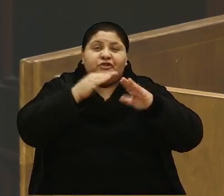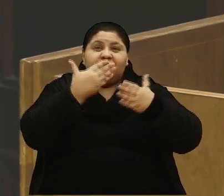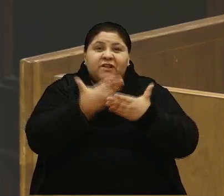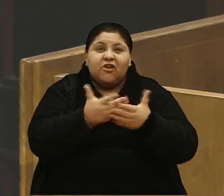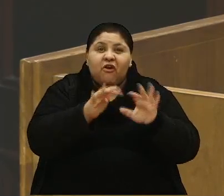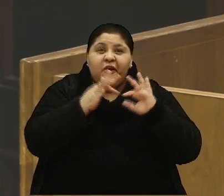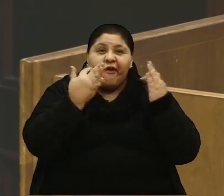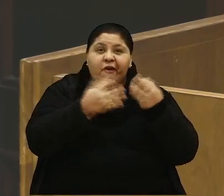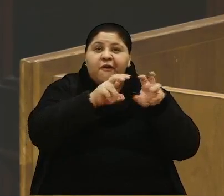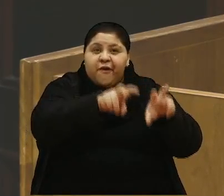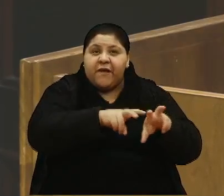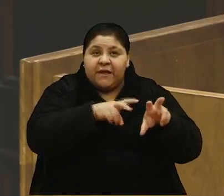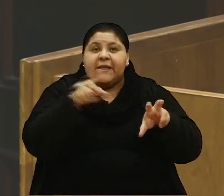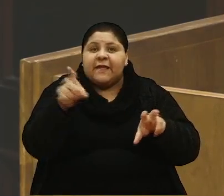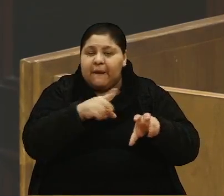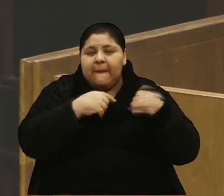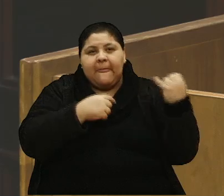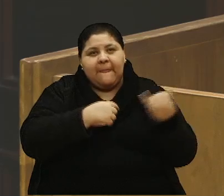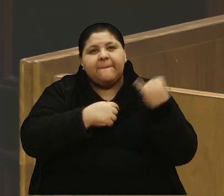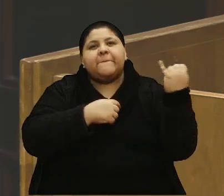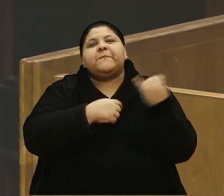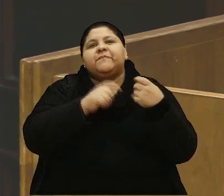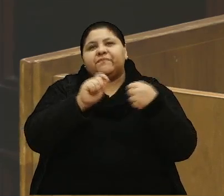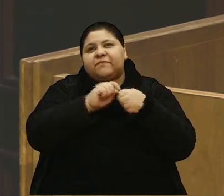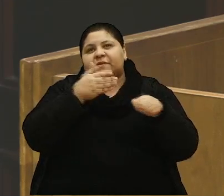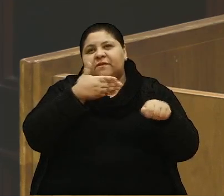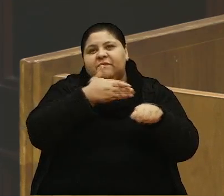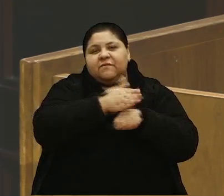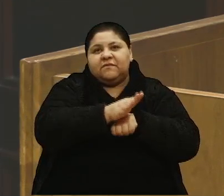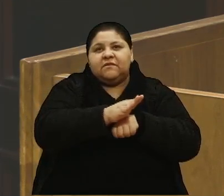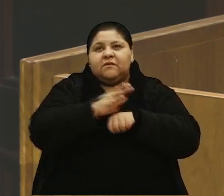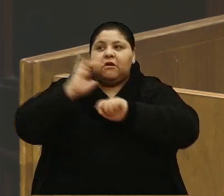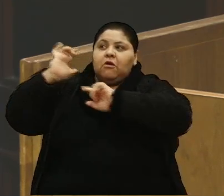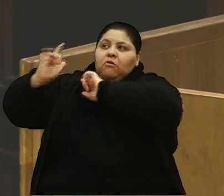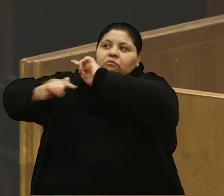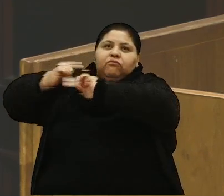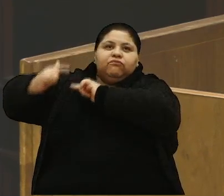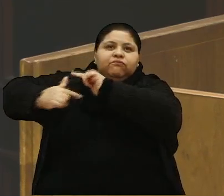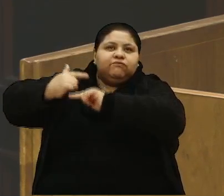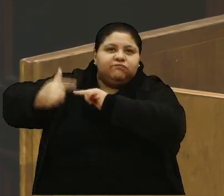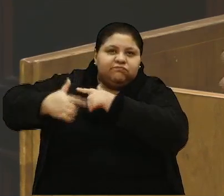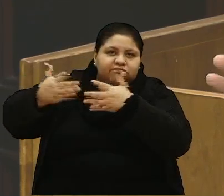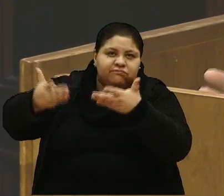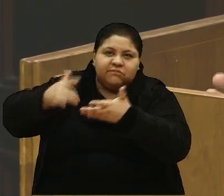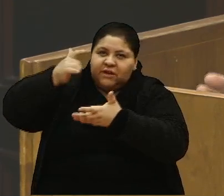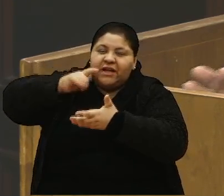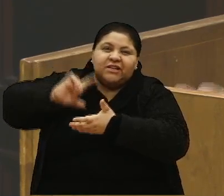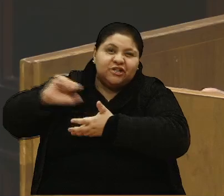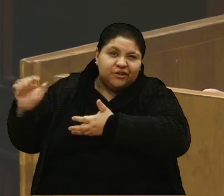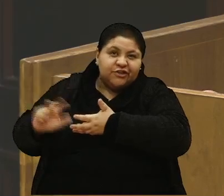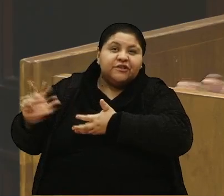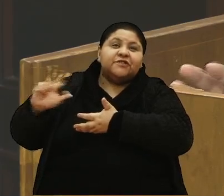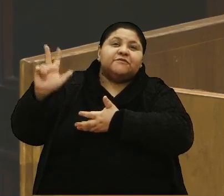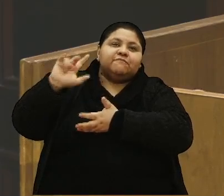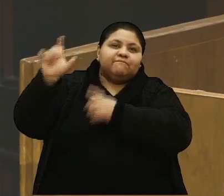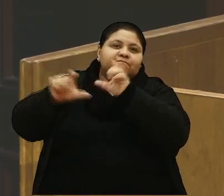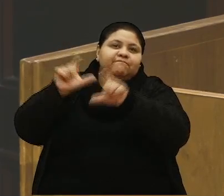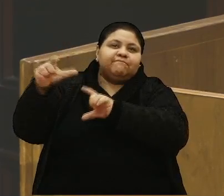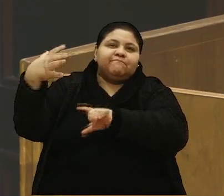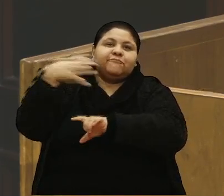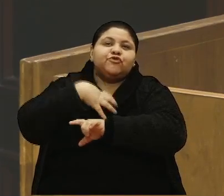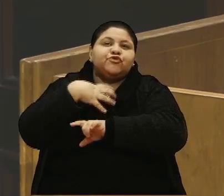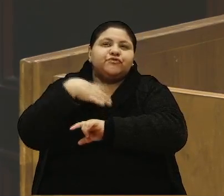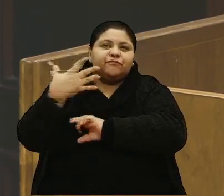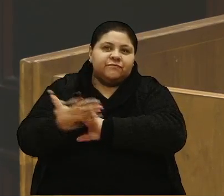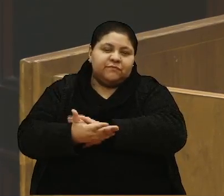Agrícola, que é muito importante, que faz a parte da sucessão da propriedade. Enfim, eu acho que nós temos que valorizar essas pessoas de uma forma ou